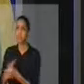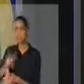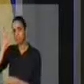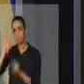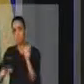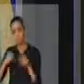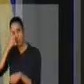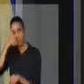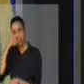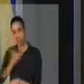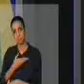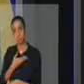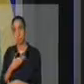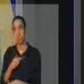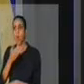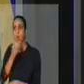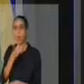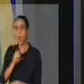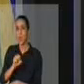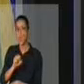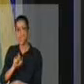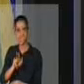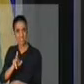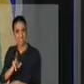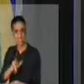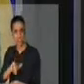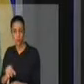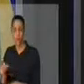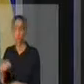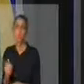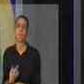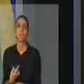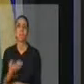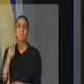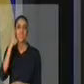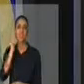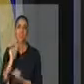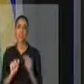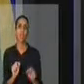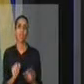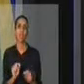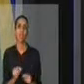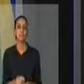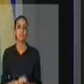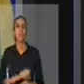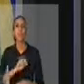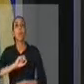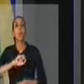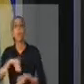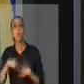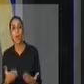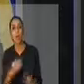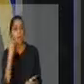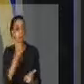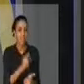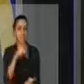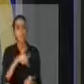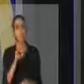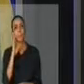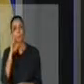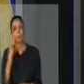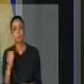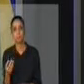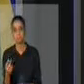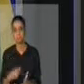especial com o Sérgio, da Fundação Varela, nós sabemos que o diagnóstico ainda é o grande problema a ser enfrentado. O subfinanciamento